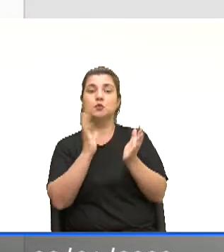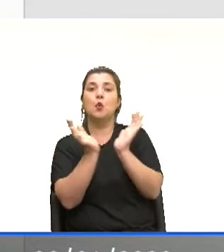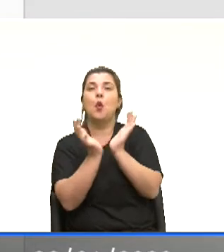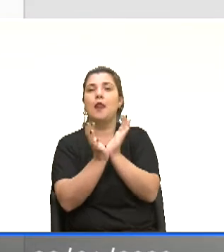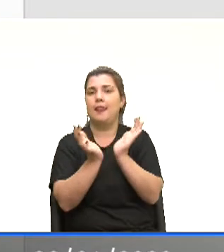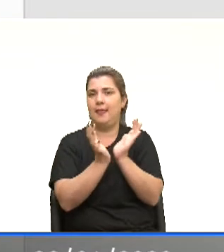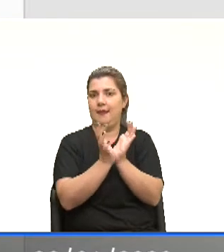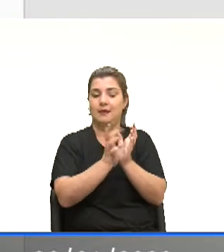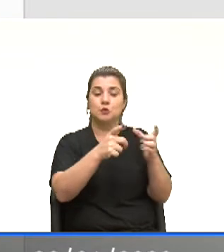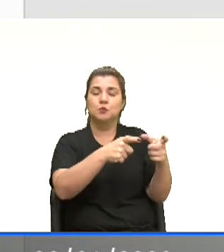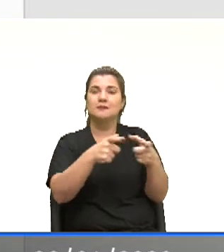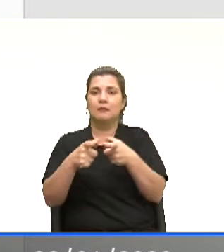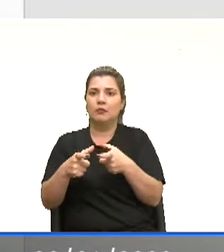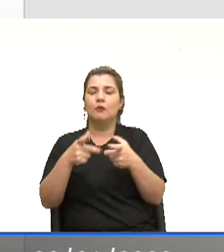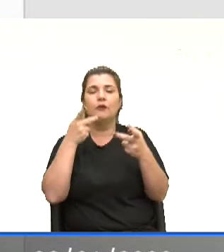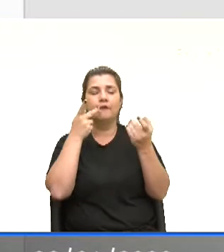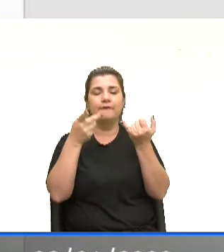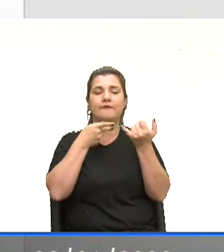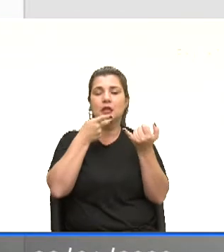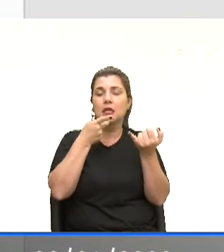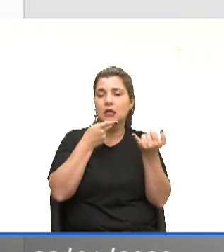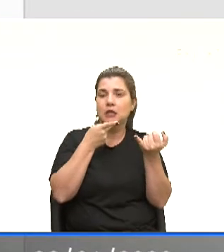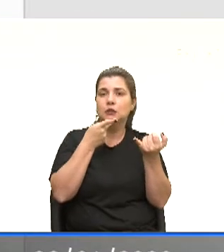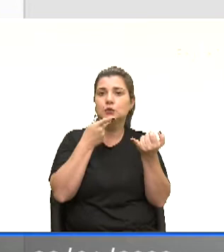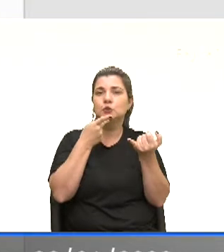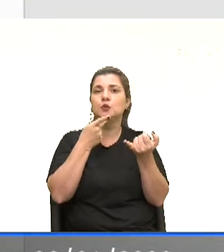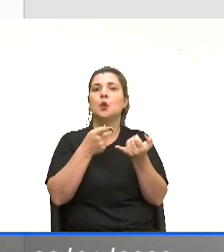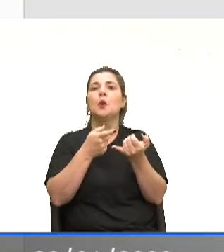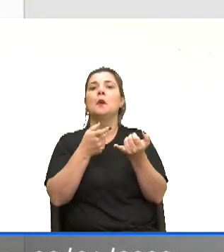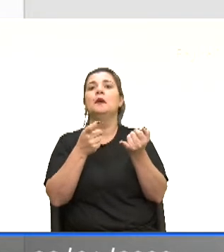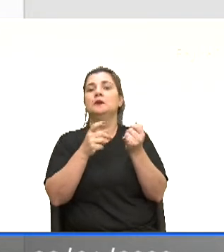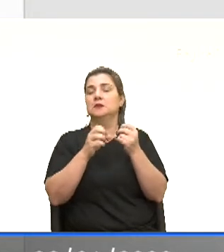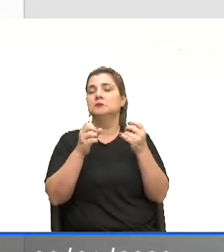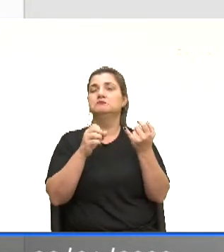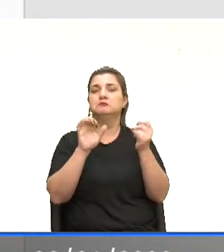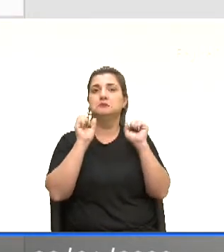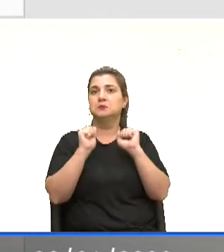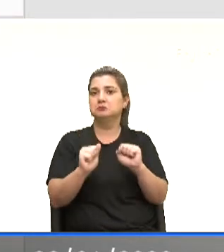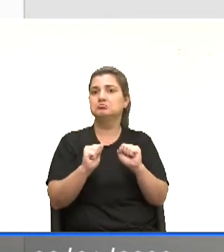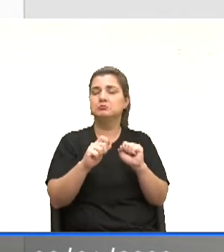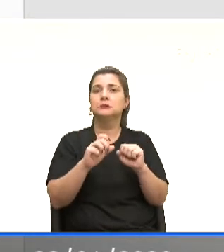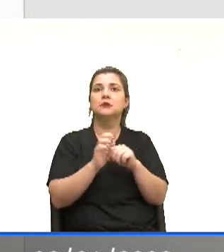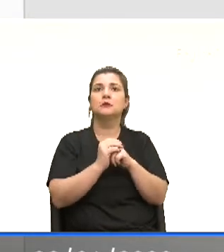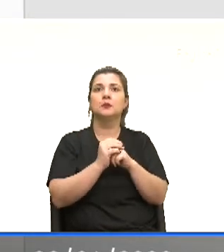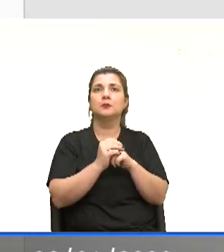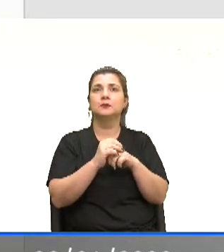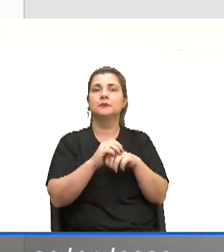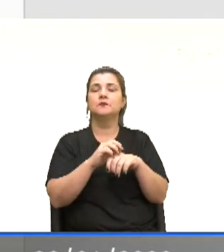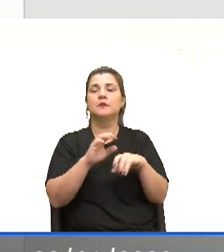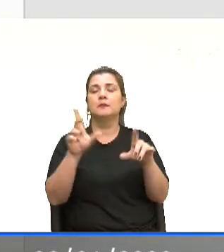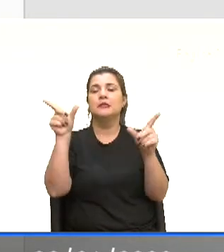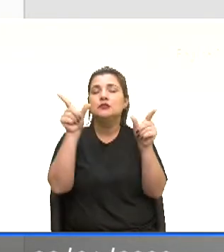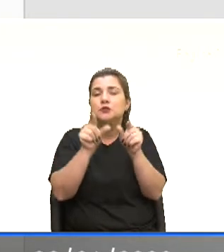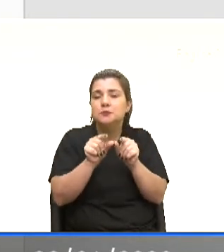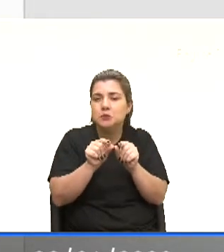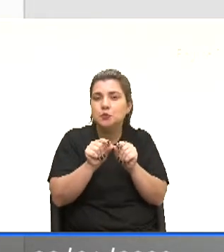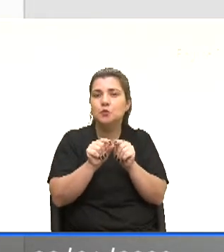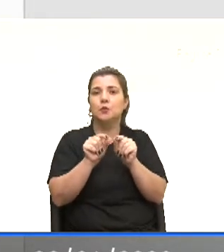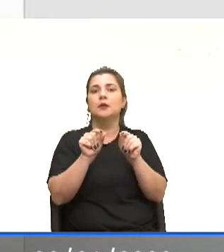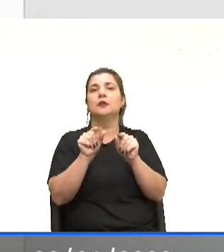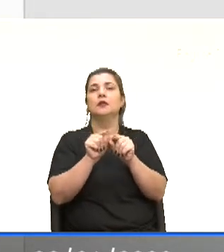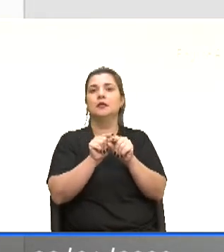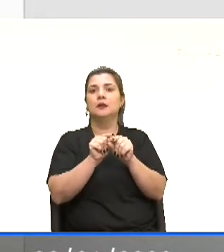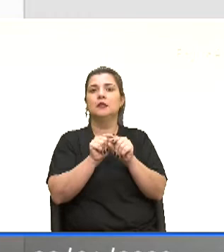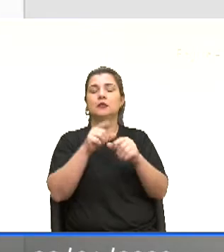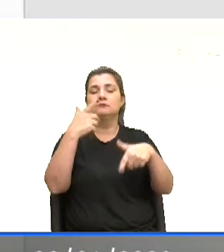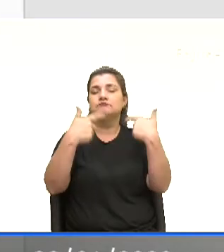que já vêm sendo adotados pelas empresas para minimizar isso do ponto de vista dos trabalhadores, de medidas na parte,